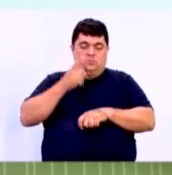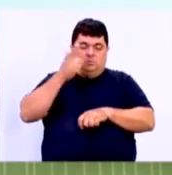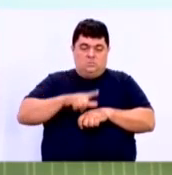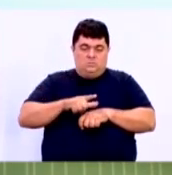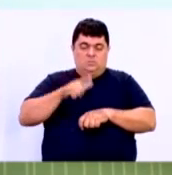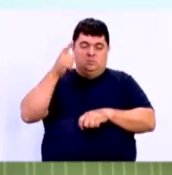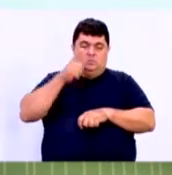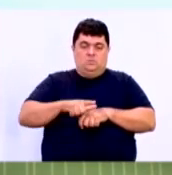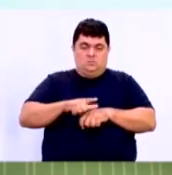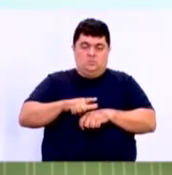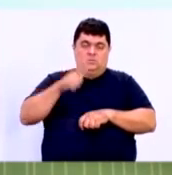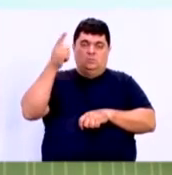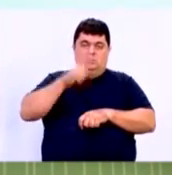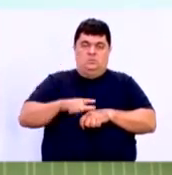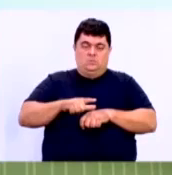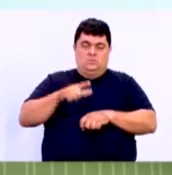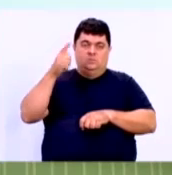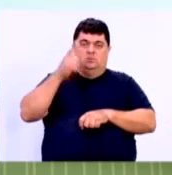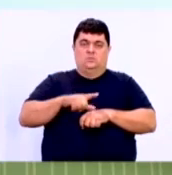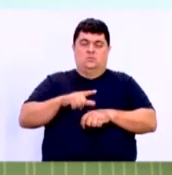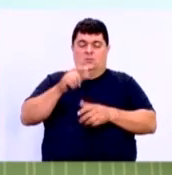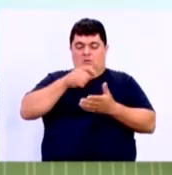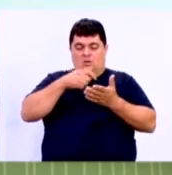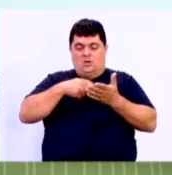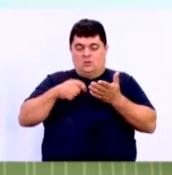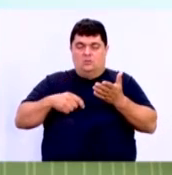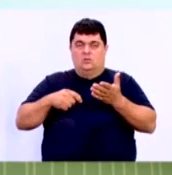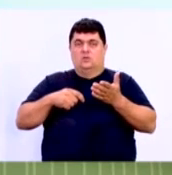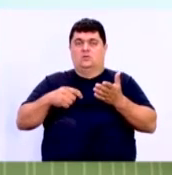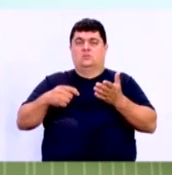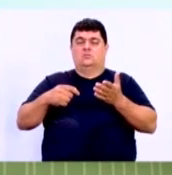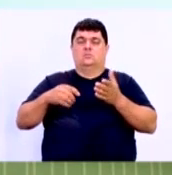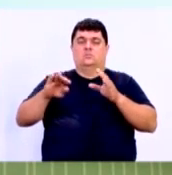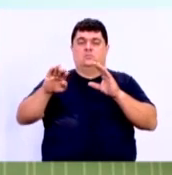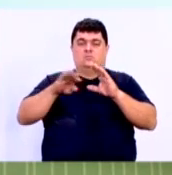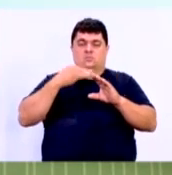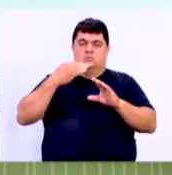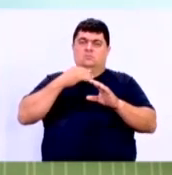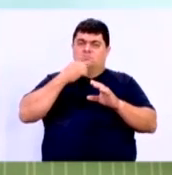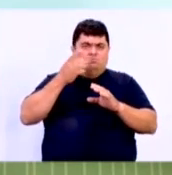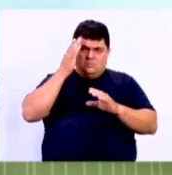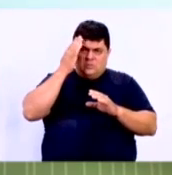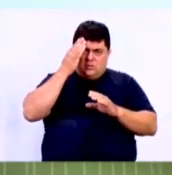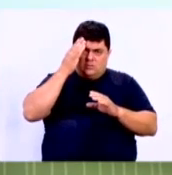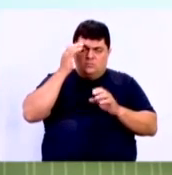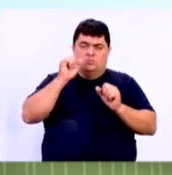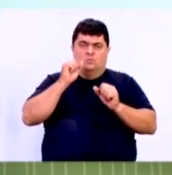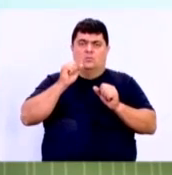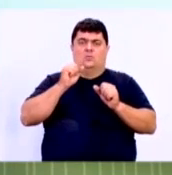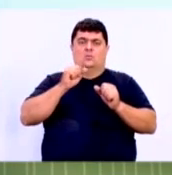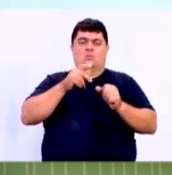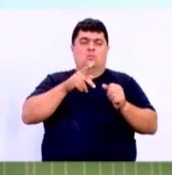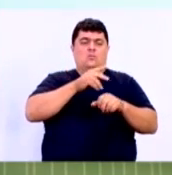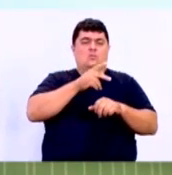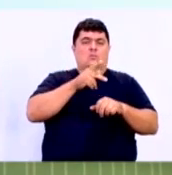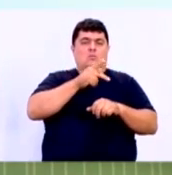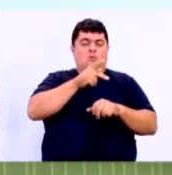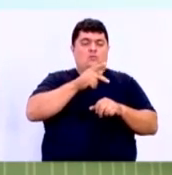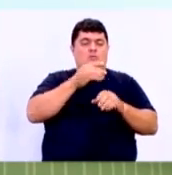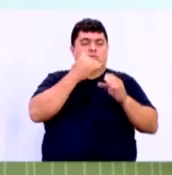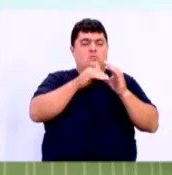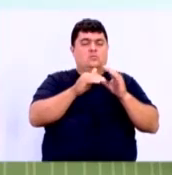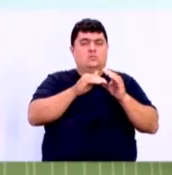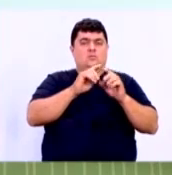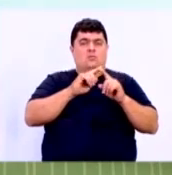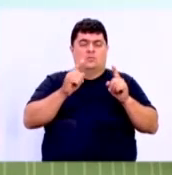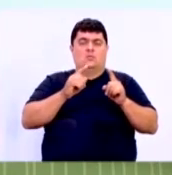novo, mais uma vez, anotar as dúvidas, beleza? Tá com dúvida? Tem o tutor, manda o tutor por mensagem.